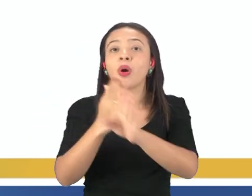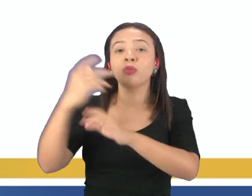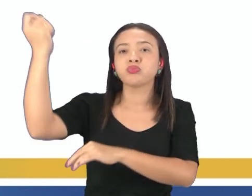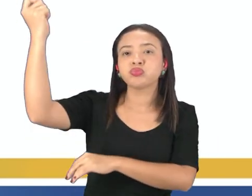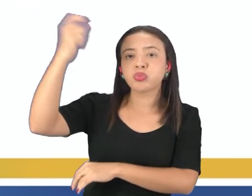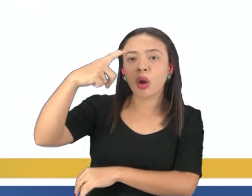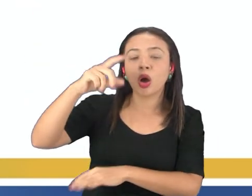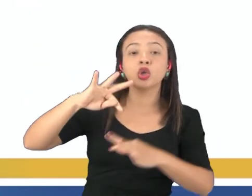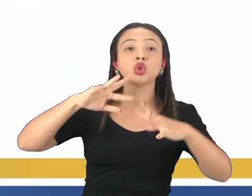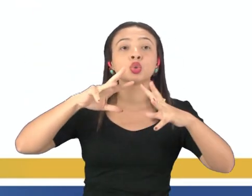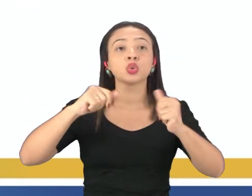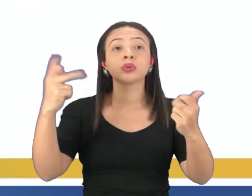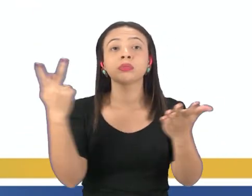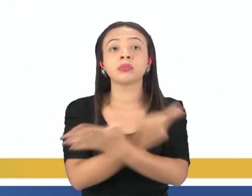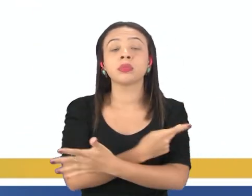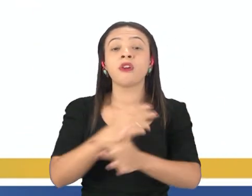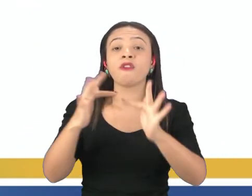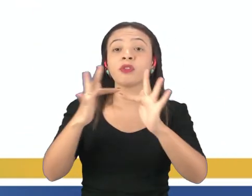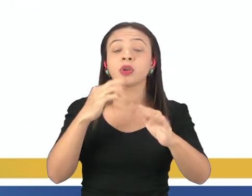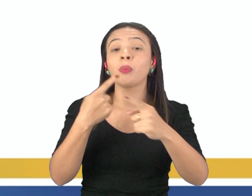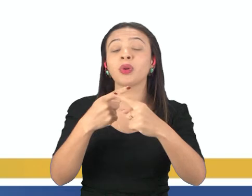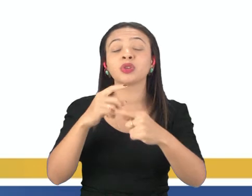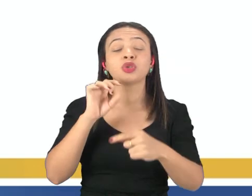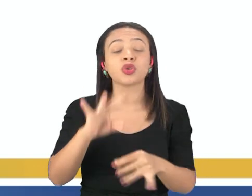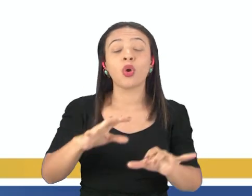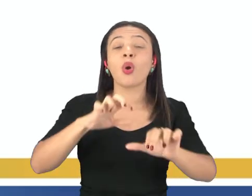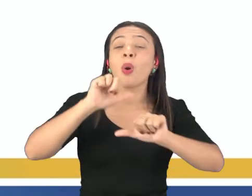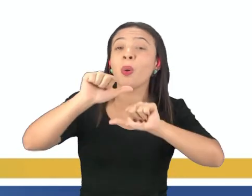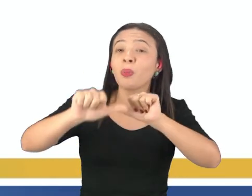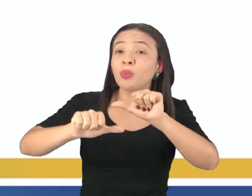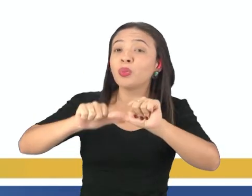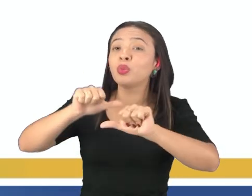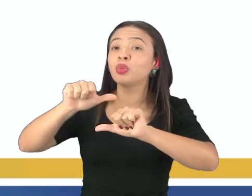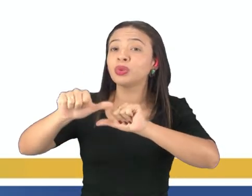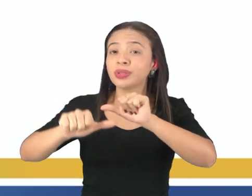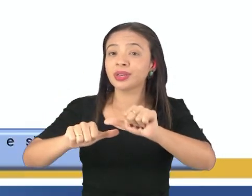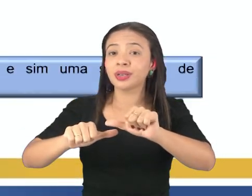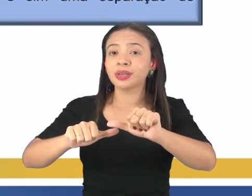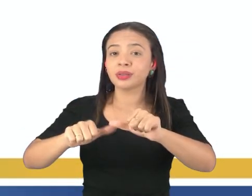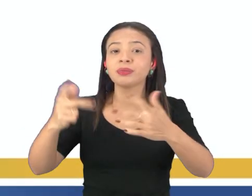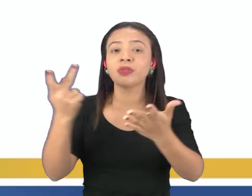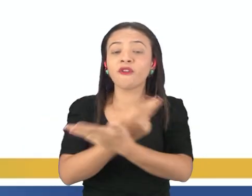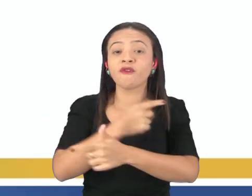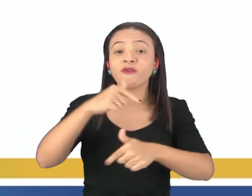fenômenos físicos, porque eu apenas estou alterando aí, o estado físico.